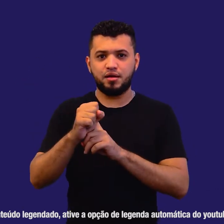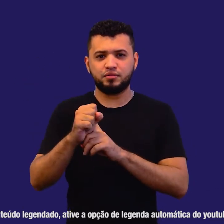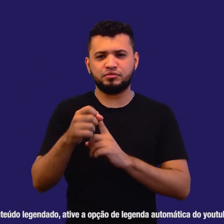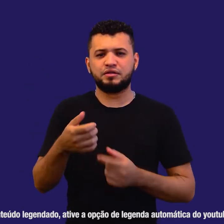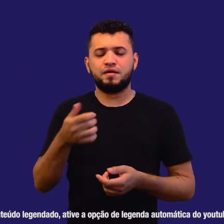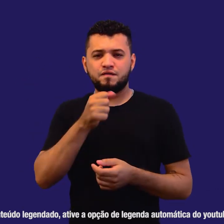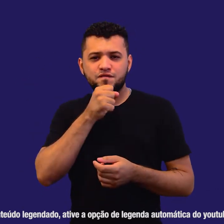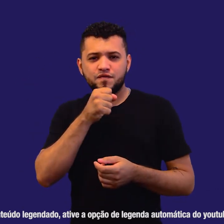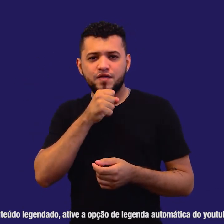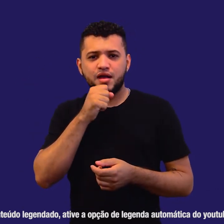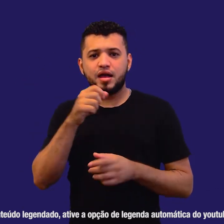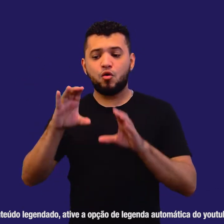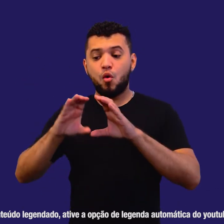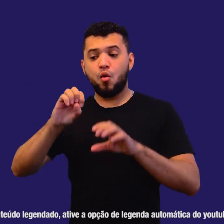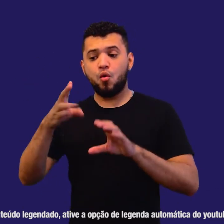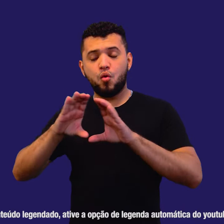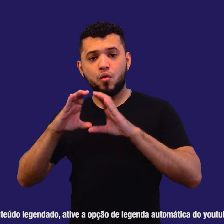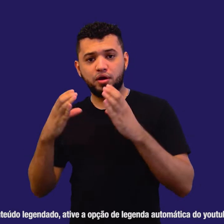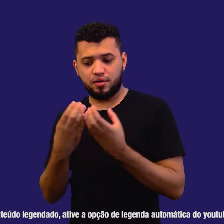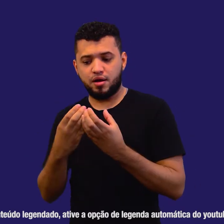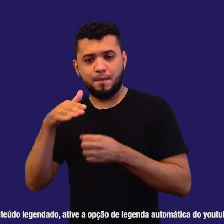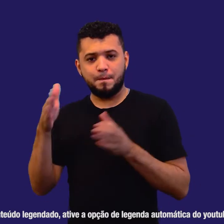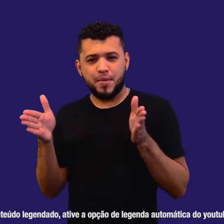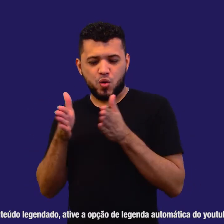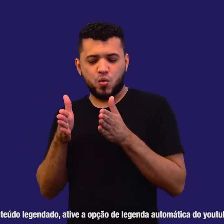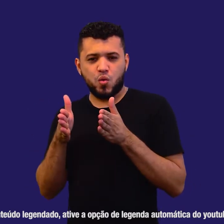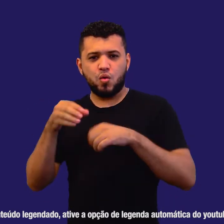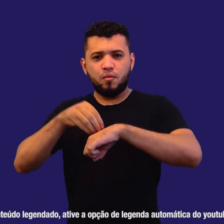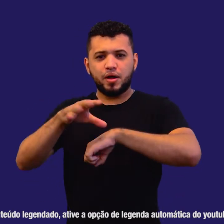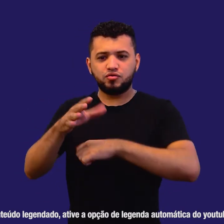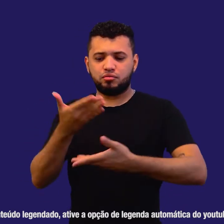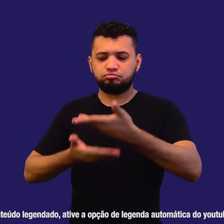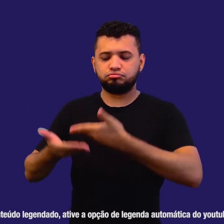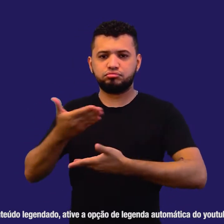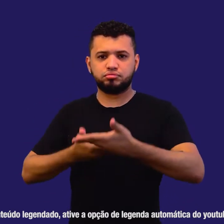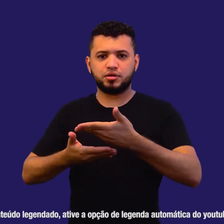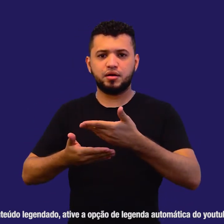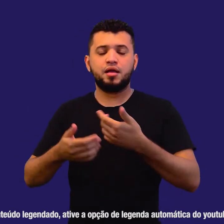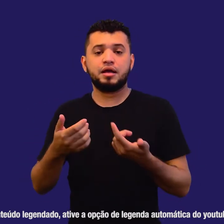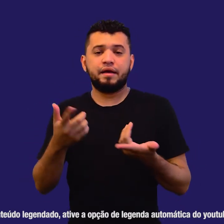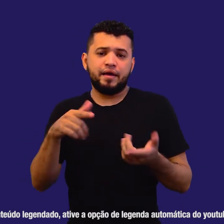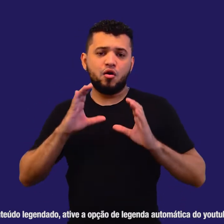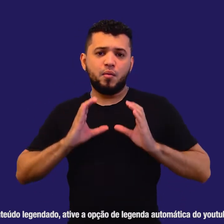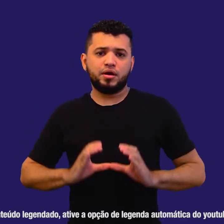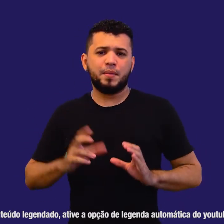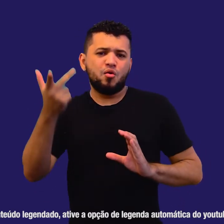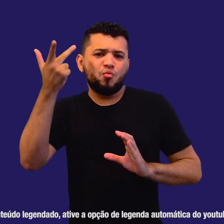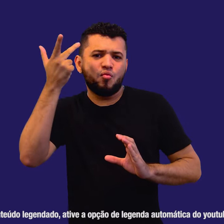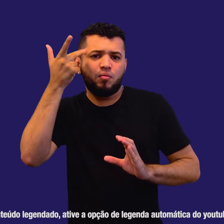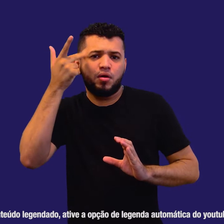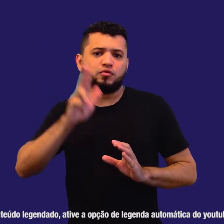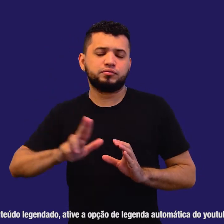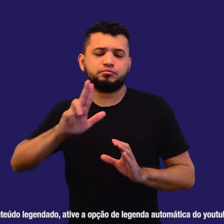ou até mesmo em comunidades menores, a troca, compartilhamento, os empréstimos, eles eram comportamentos recorrentes da